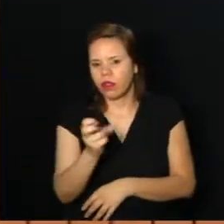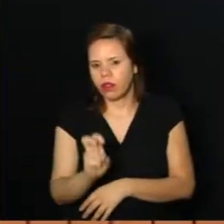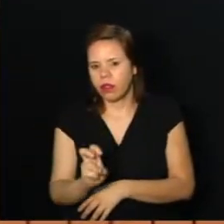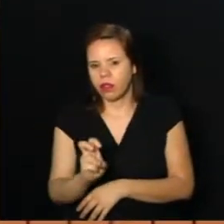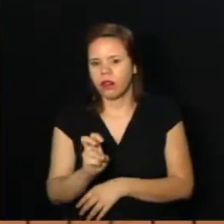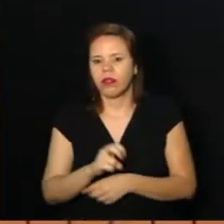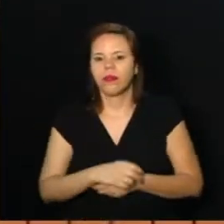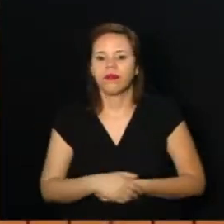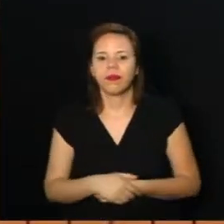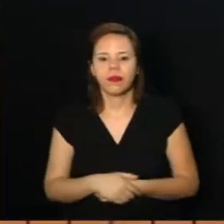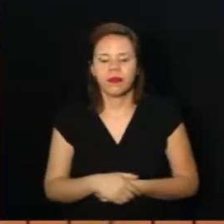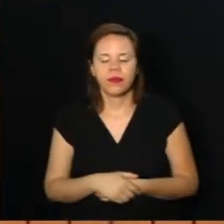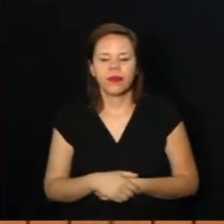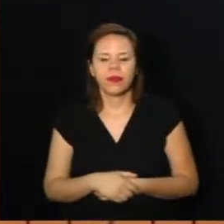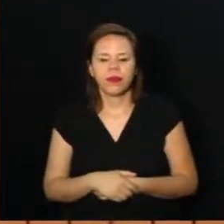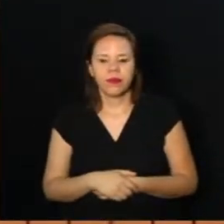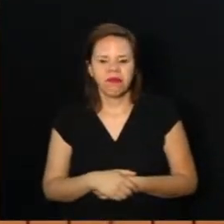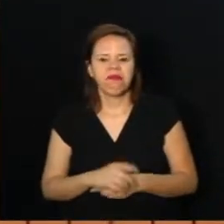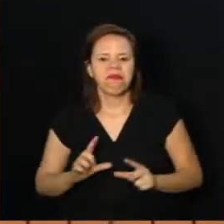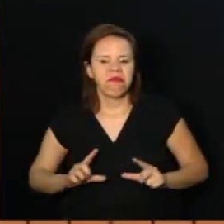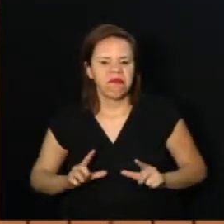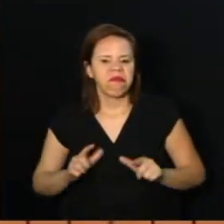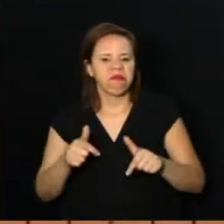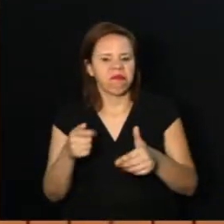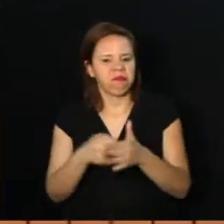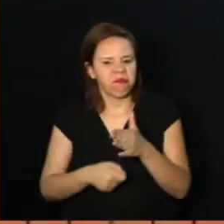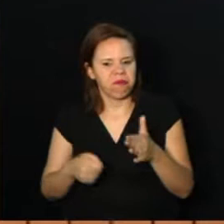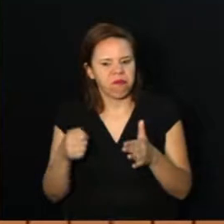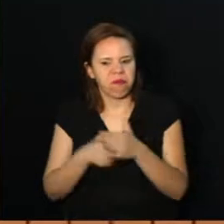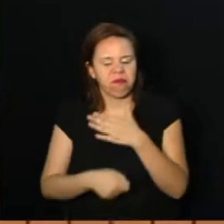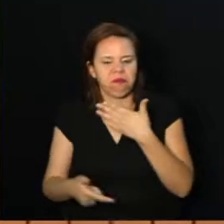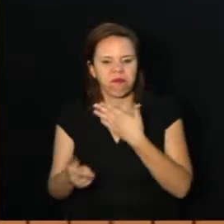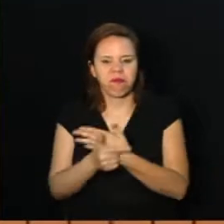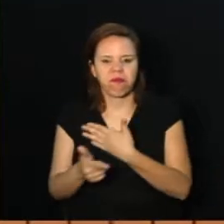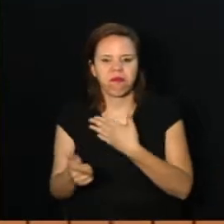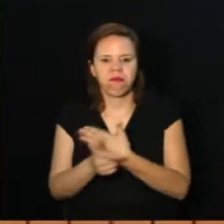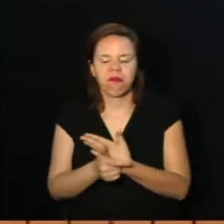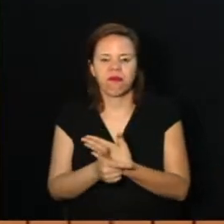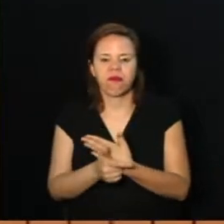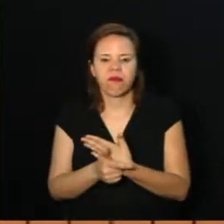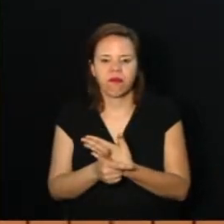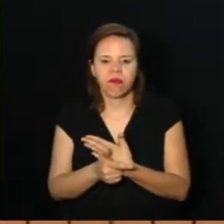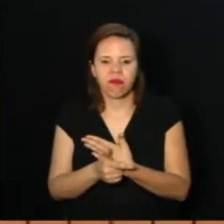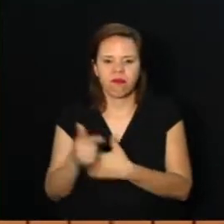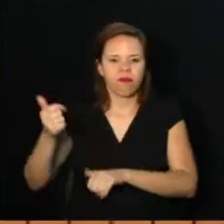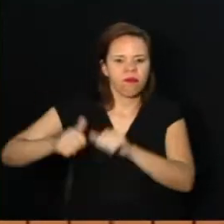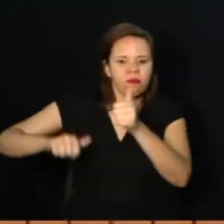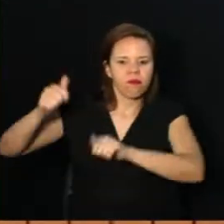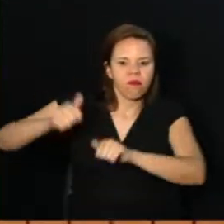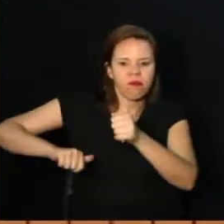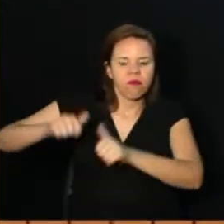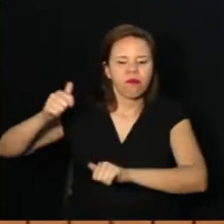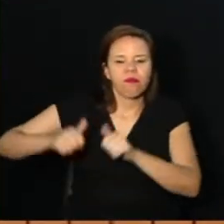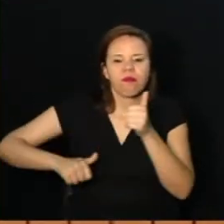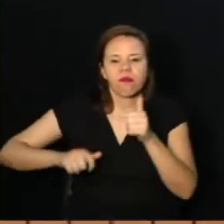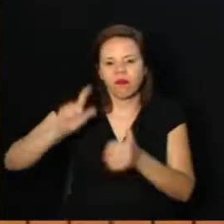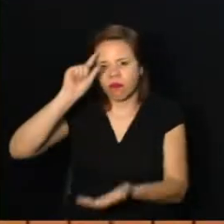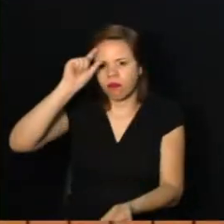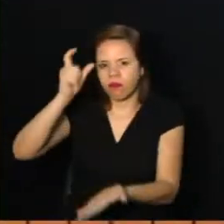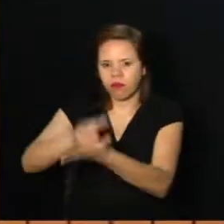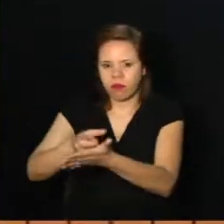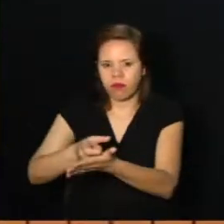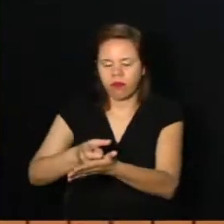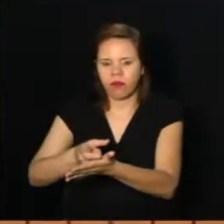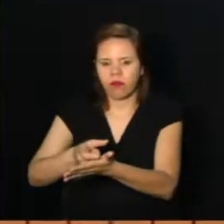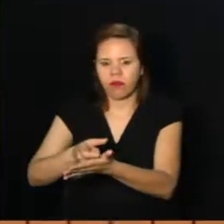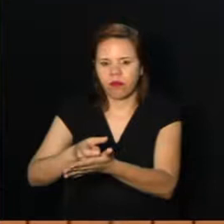1985 e que desempenha este papel de avaliar a dislexia e